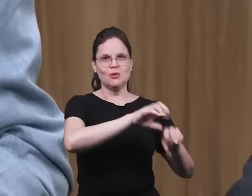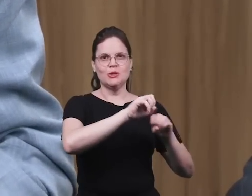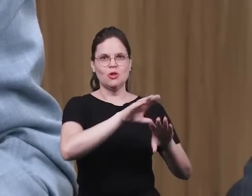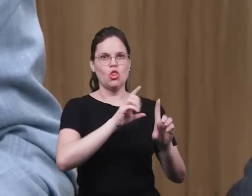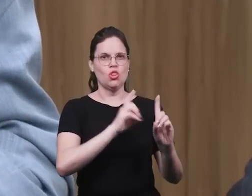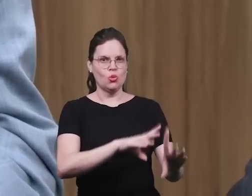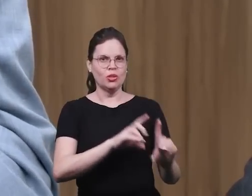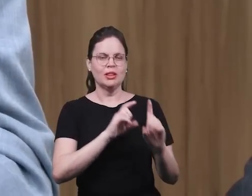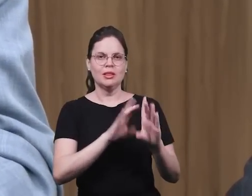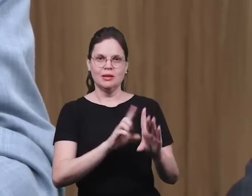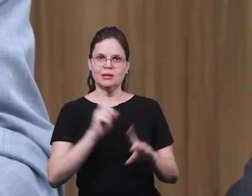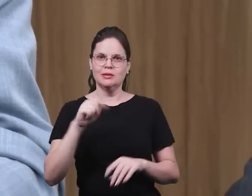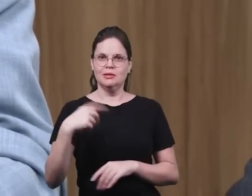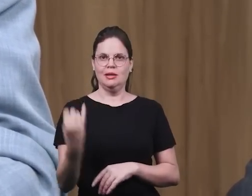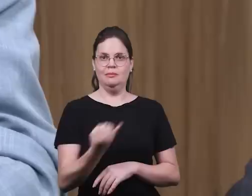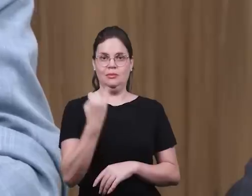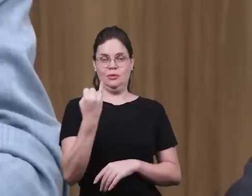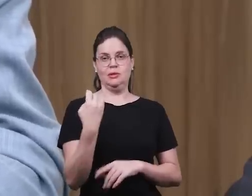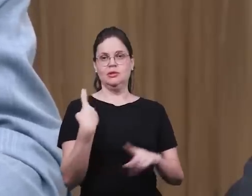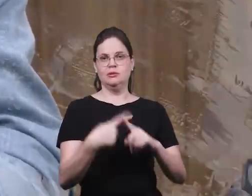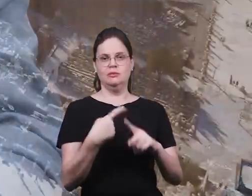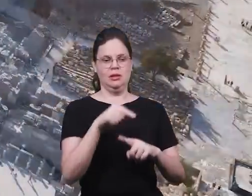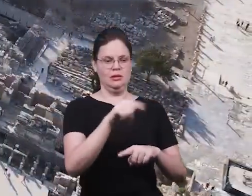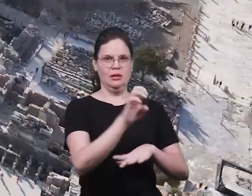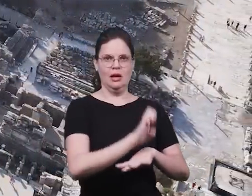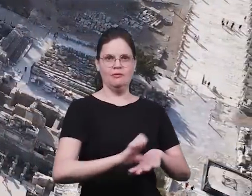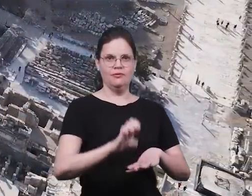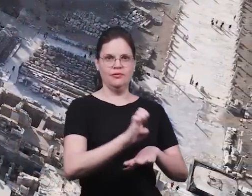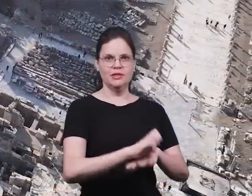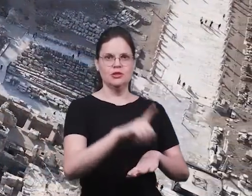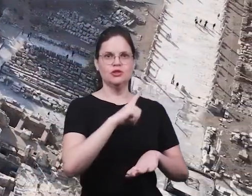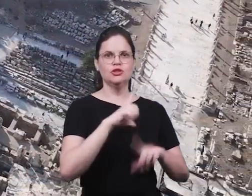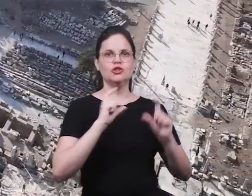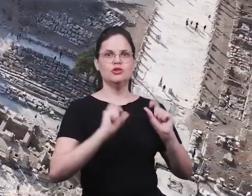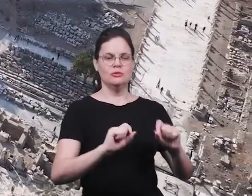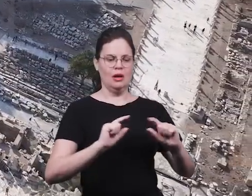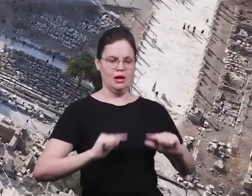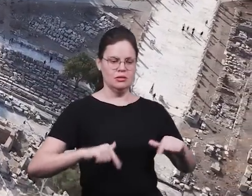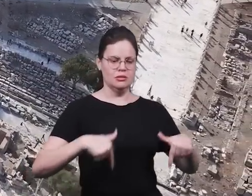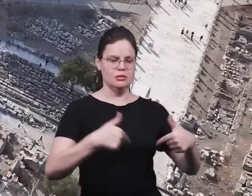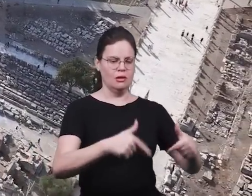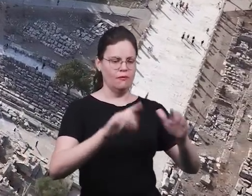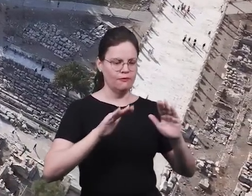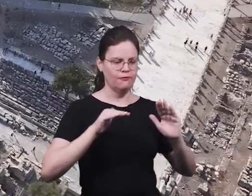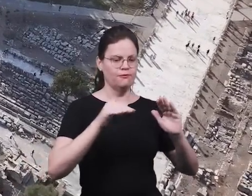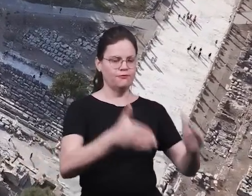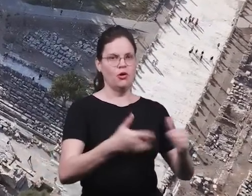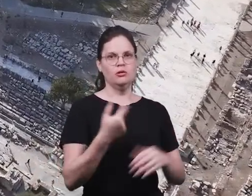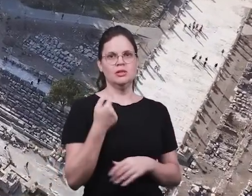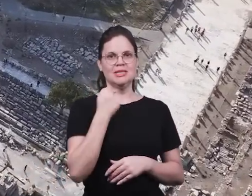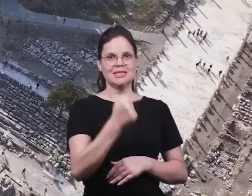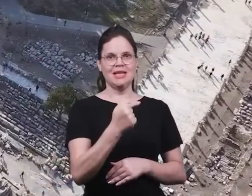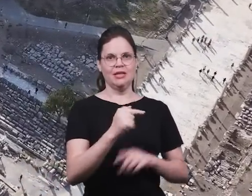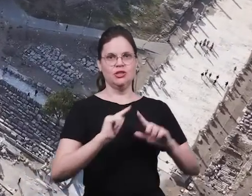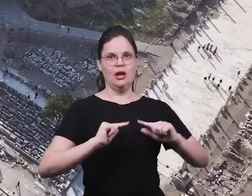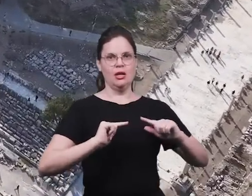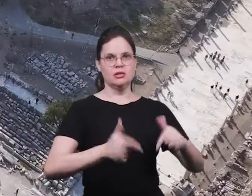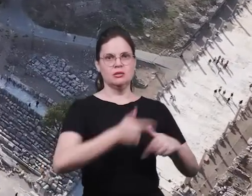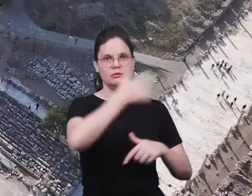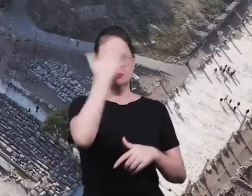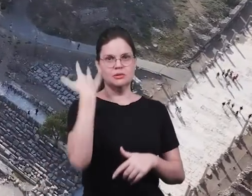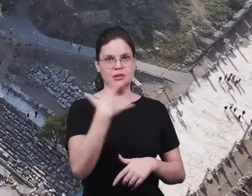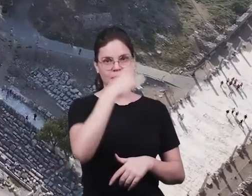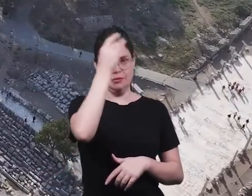a igreja de Éfeso ela tinha a operação dos 7 Espíritos de Deus? Então,